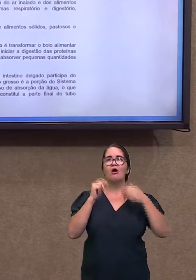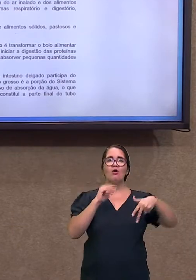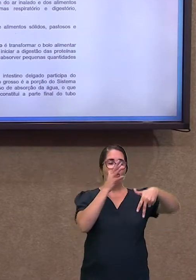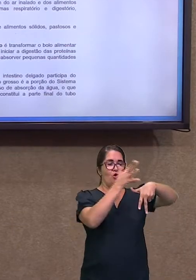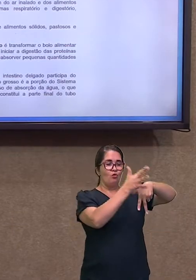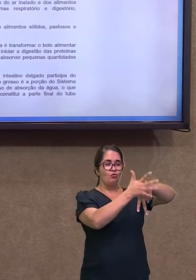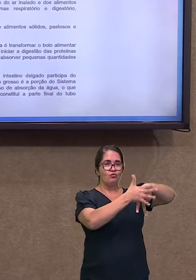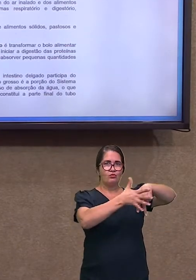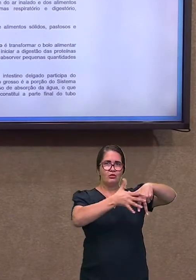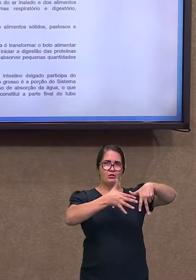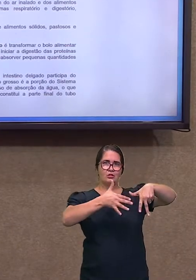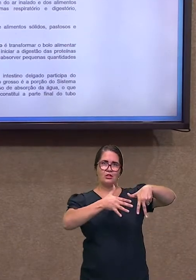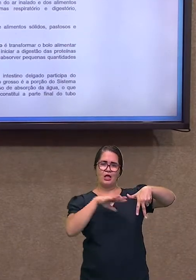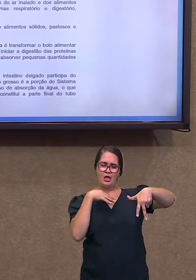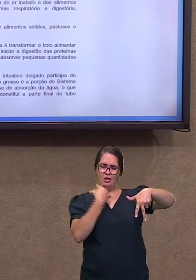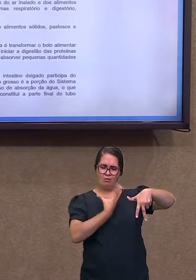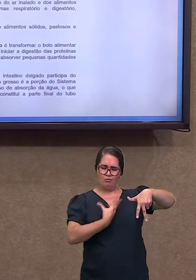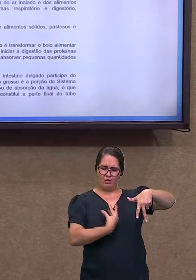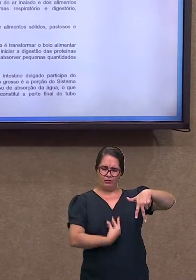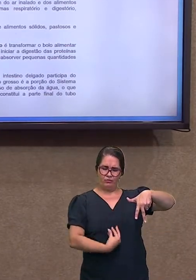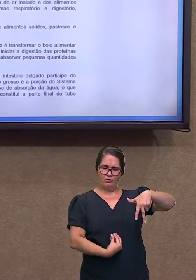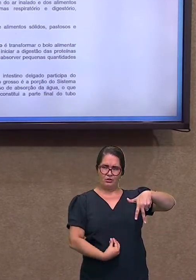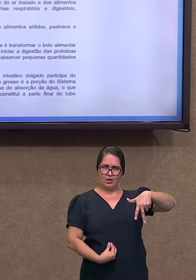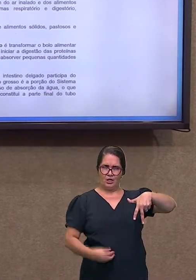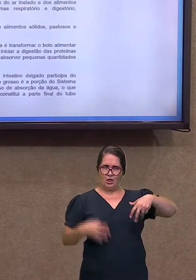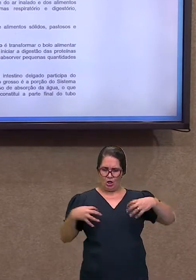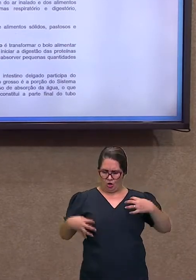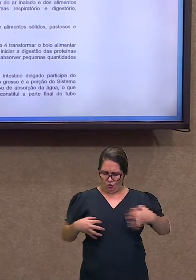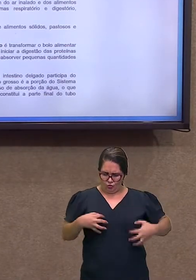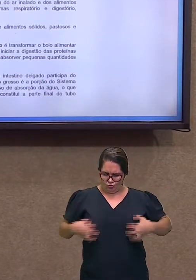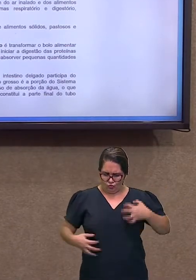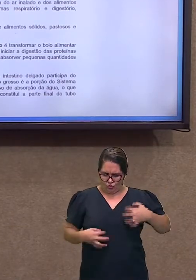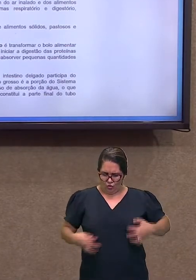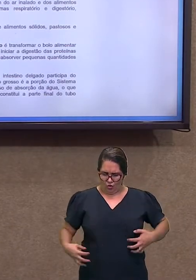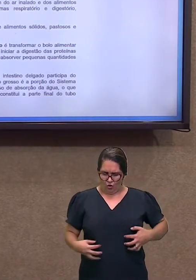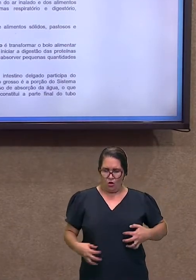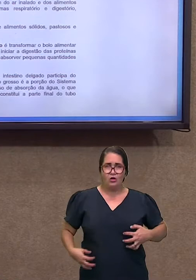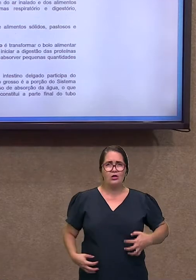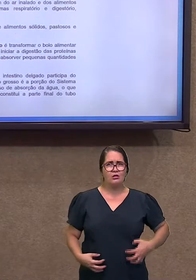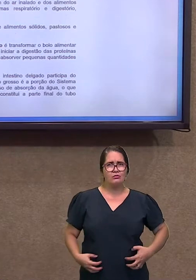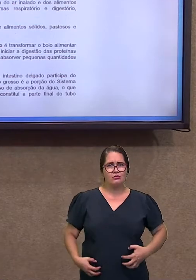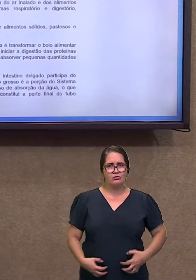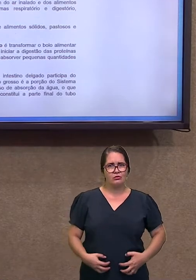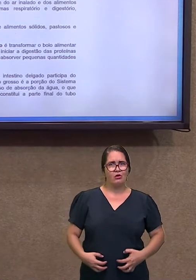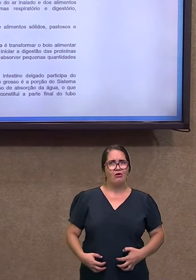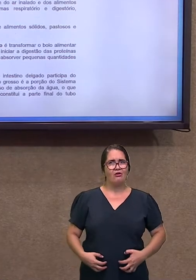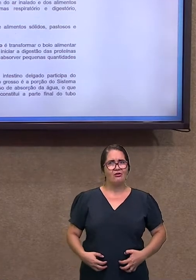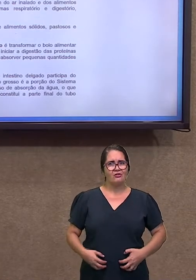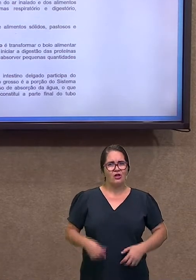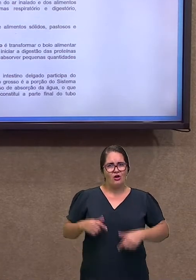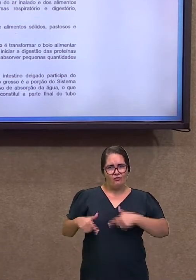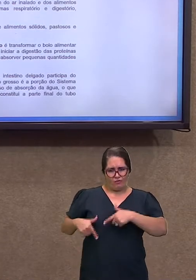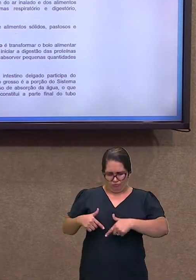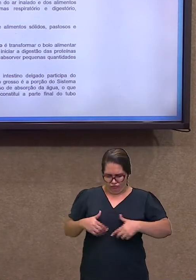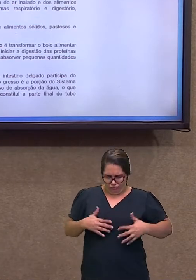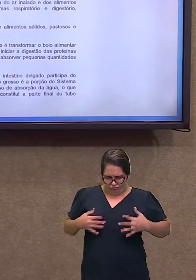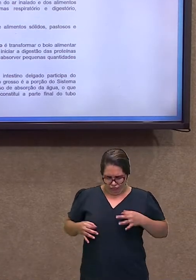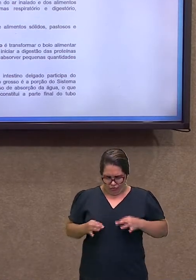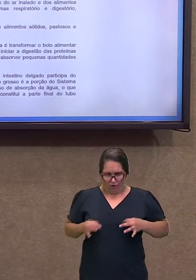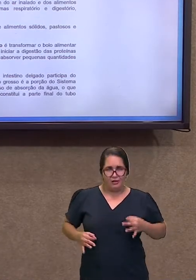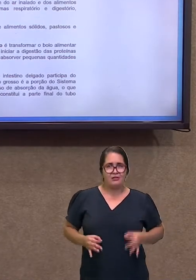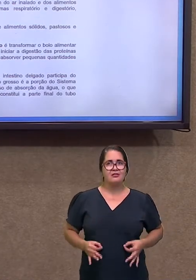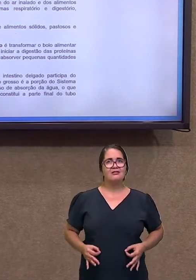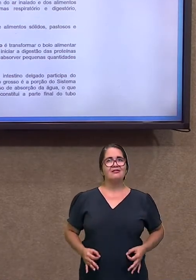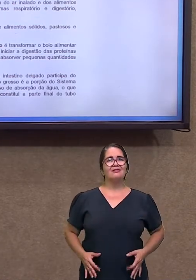vão sendo absorvidas esses nutrientes, essas substâncias, para que isso seja levado e aproveitado de